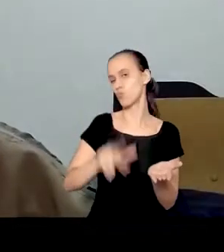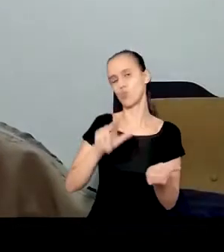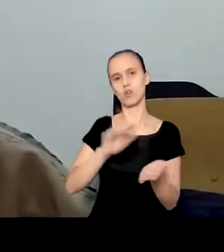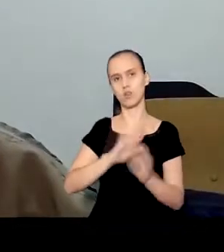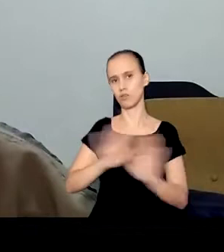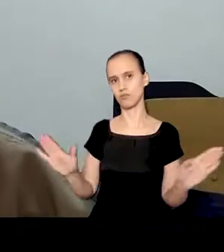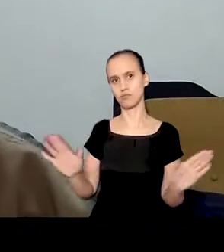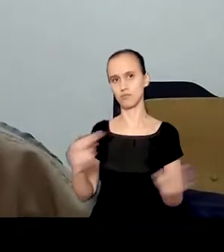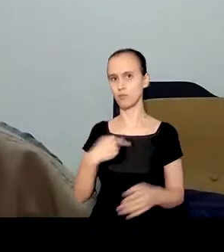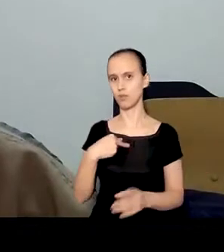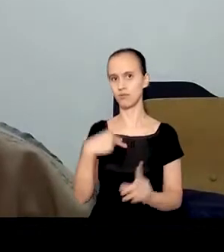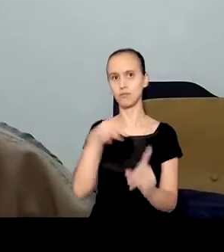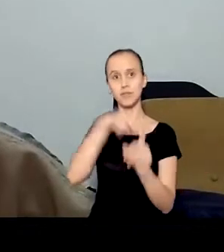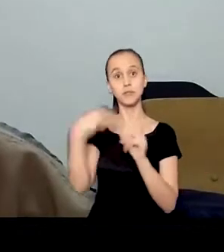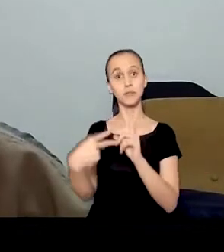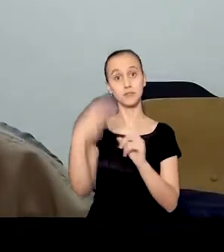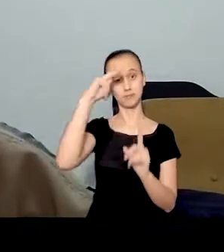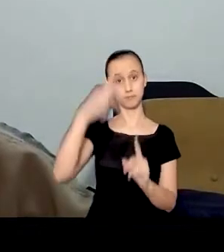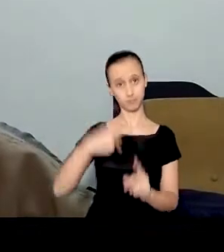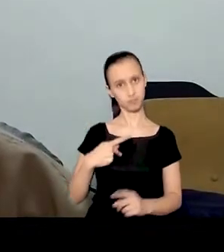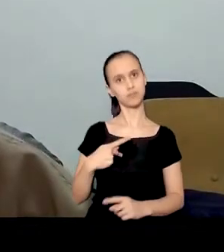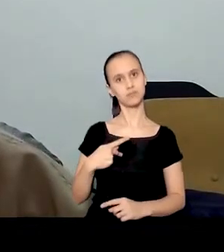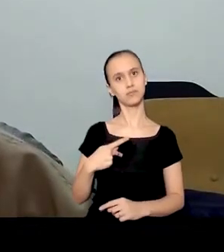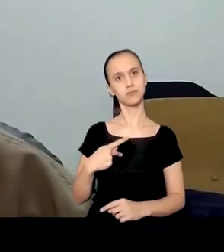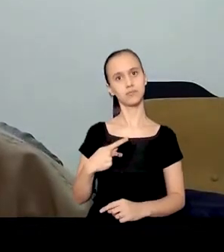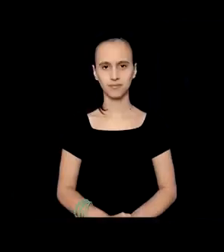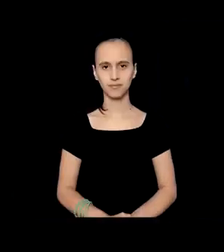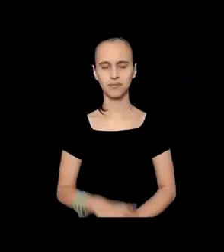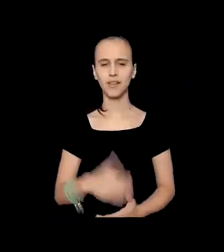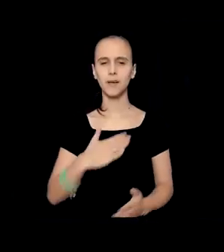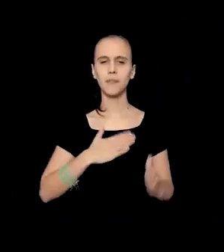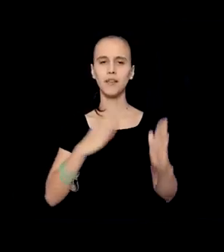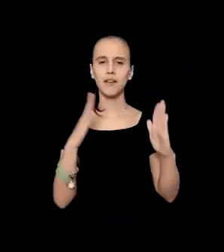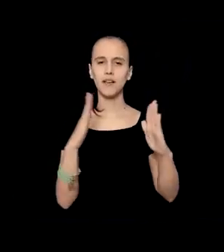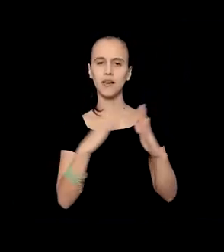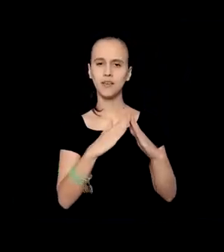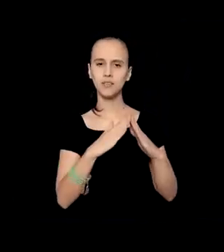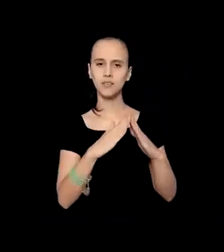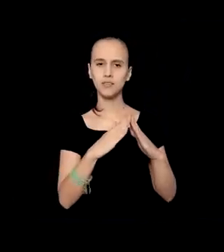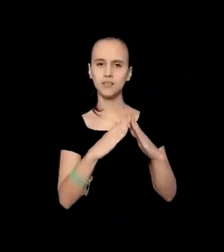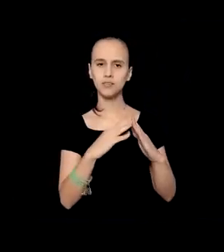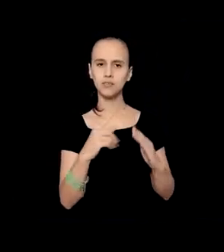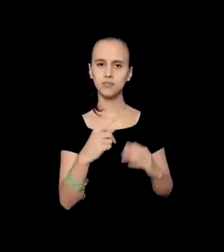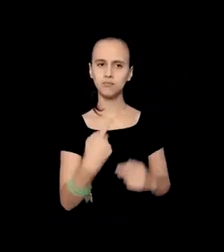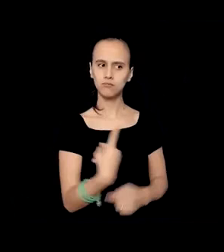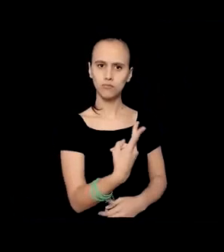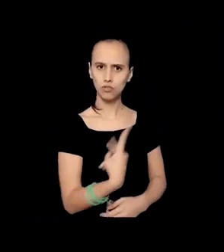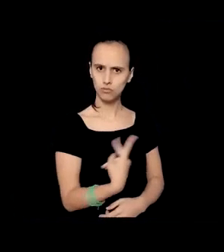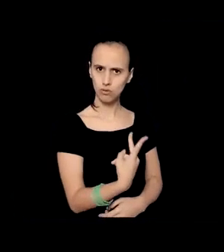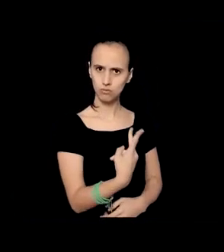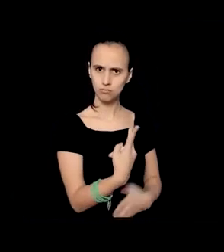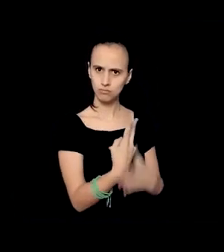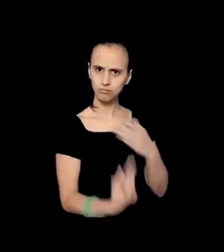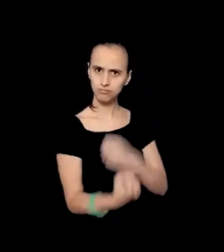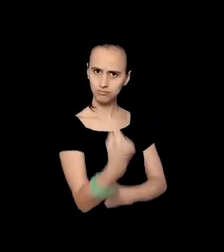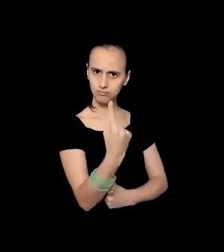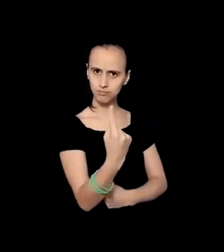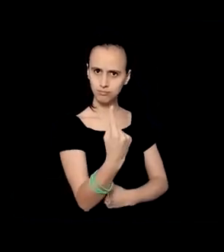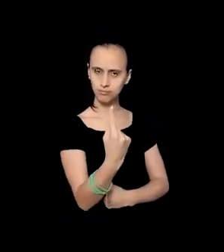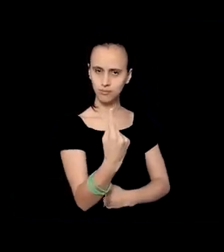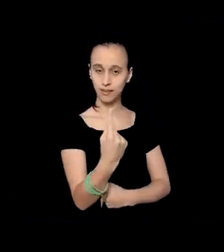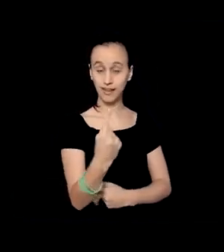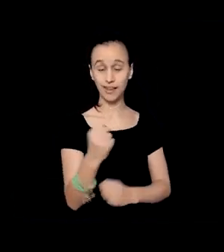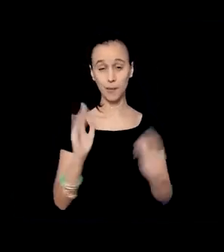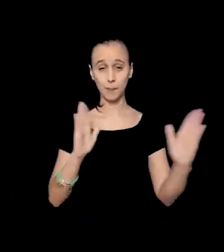com o ganho de outras pessoas. Mas é sempre de um ponto de vista individual. Lá em casa somos um sim. Ué? Ué? Eu e ela? E aí veio